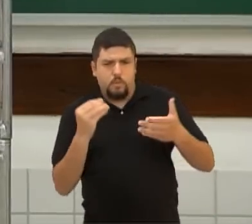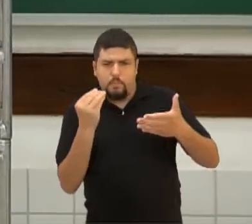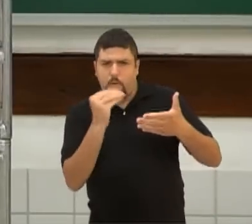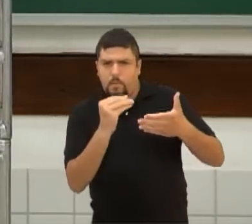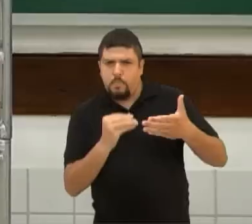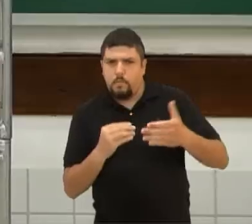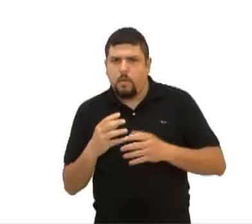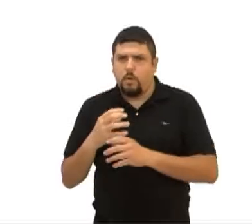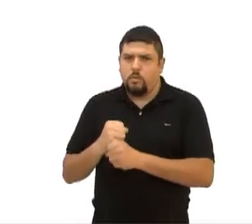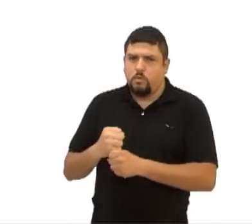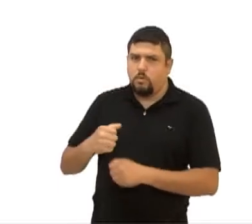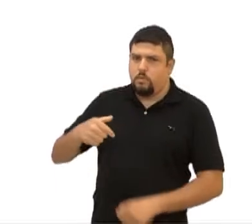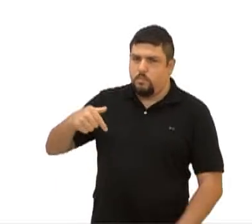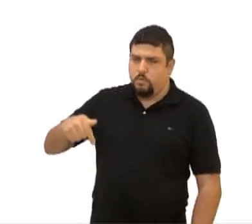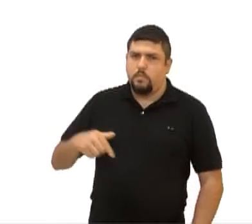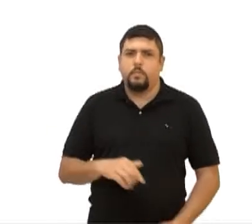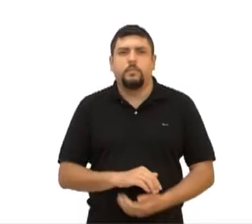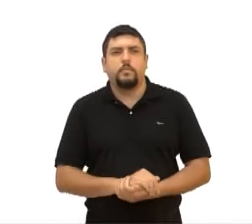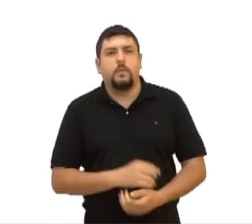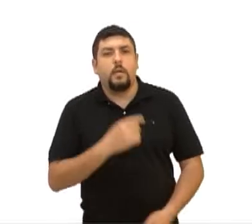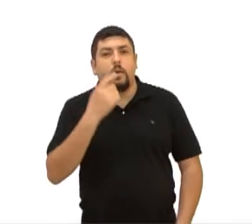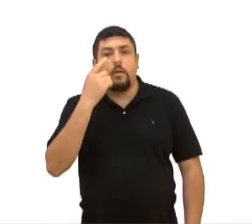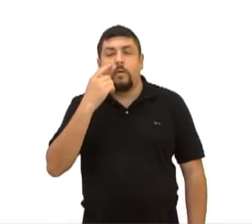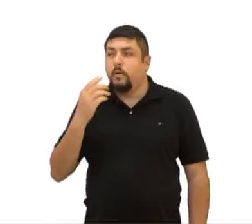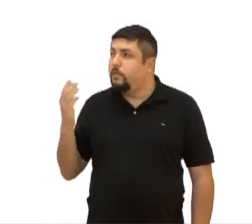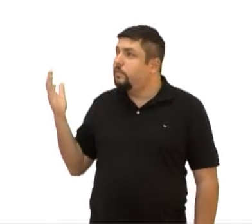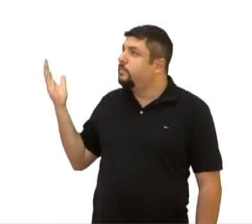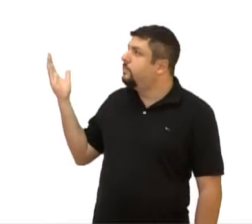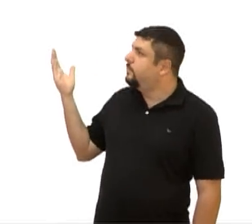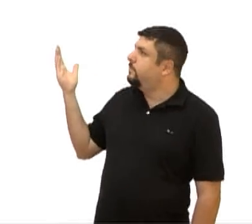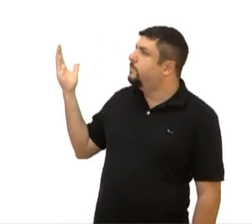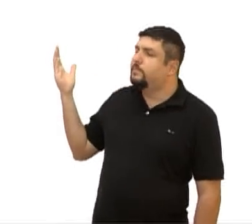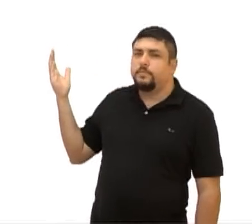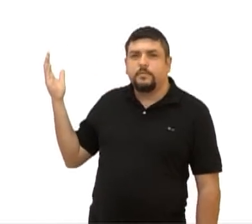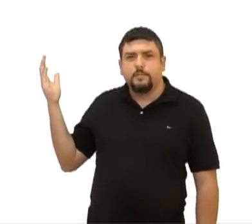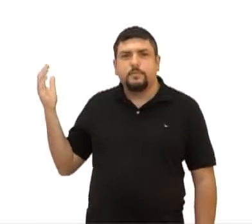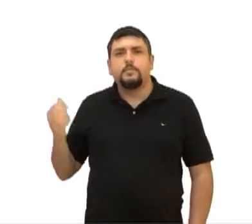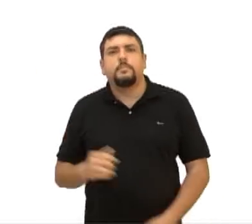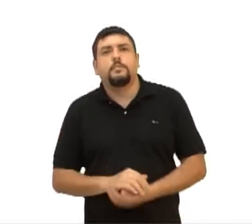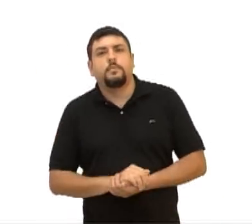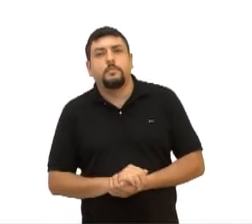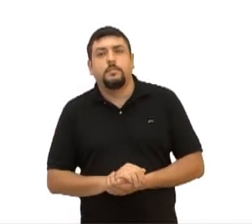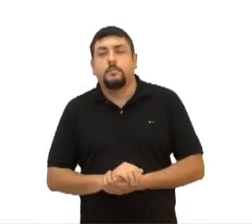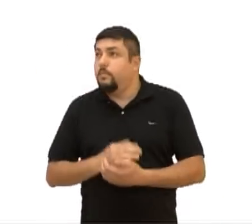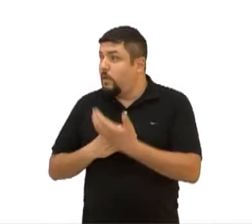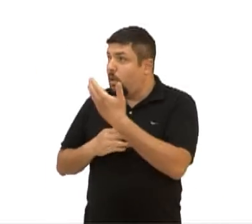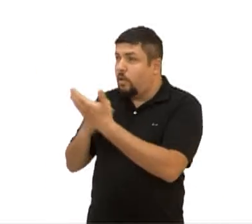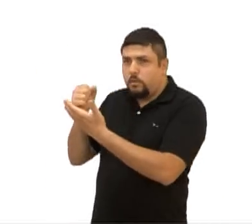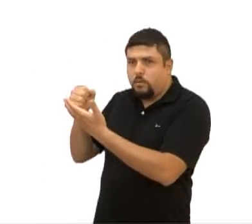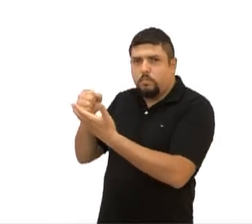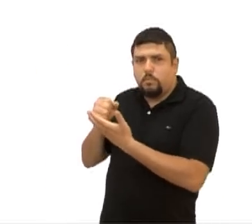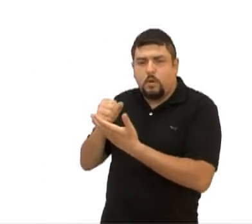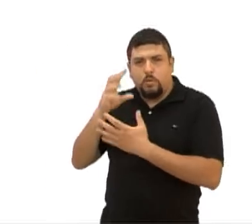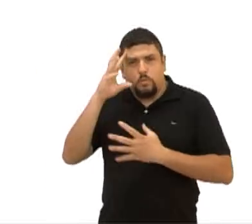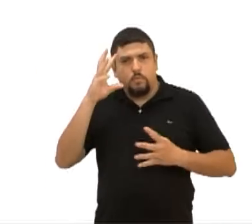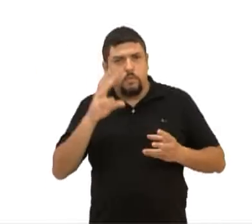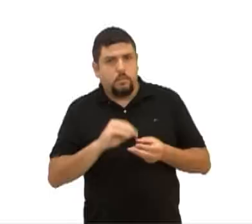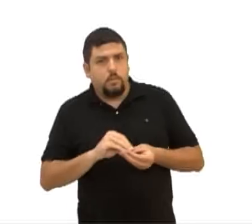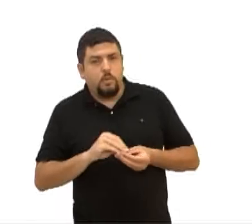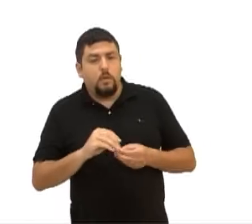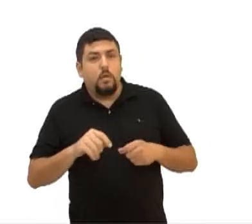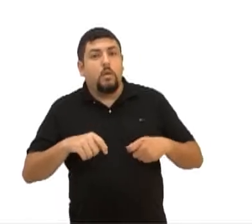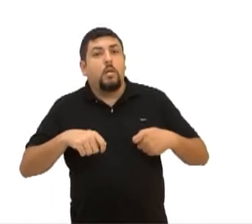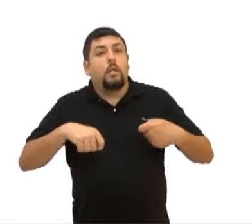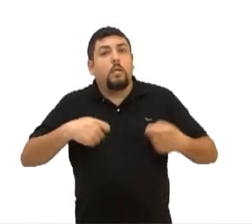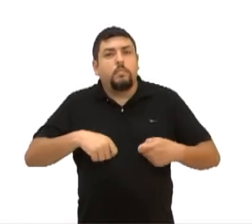soma 7. Olha lá, gente, a tabela aqui, ela ajuda bastante na compreensão, porque o aluno tem que enxergar que